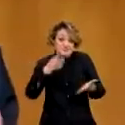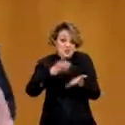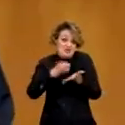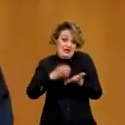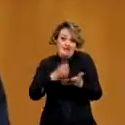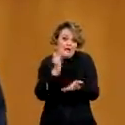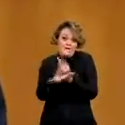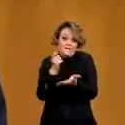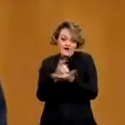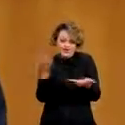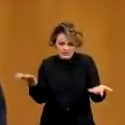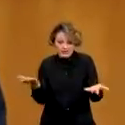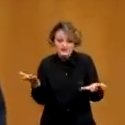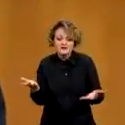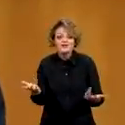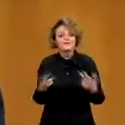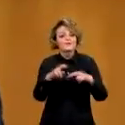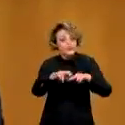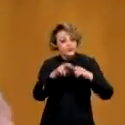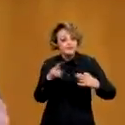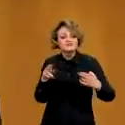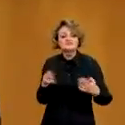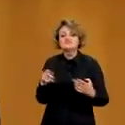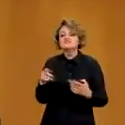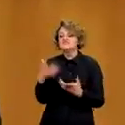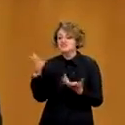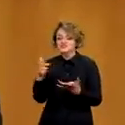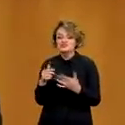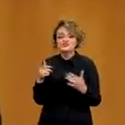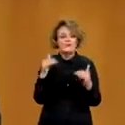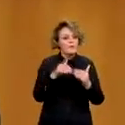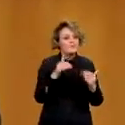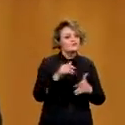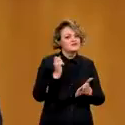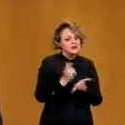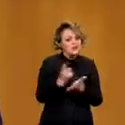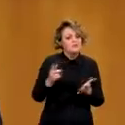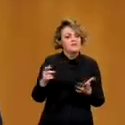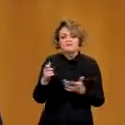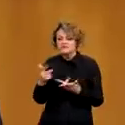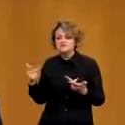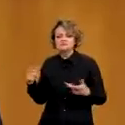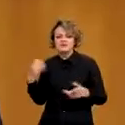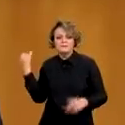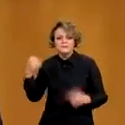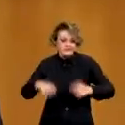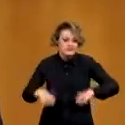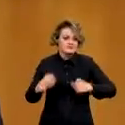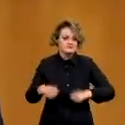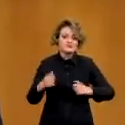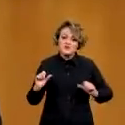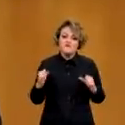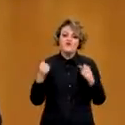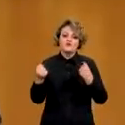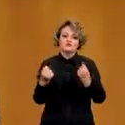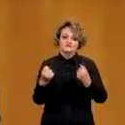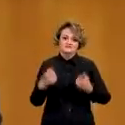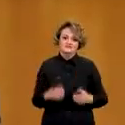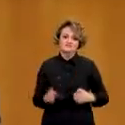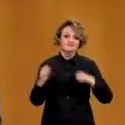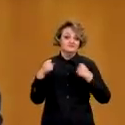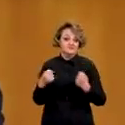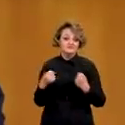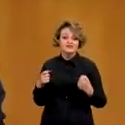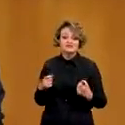a consumir. É por isso que nós defendemos as compras governamentais, sabe, uhum. ser fortalecida aqui dentro. Porque se a